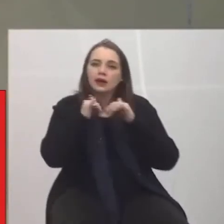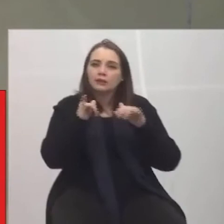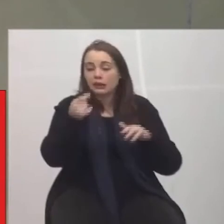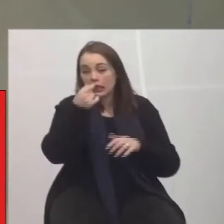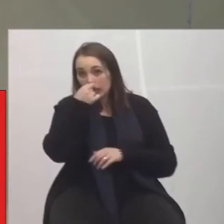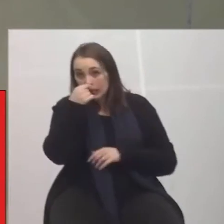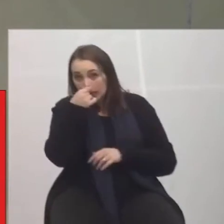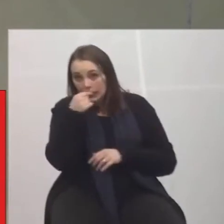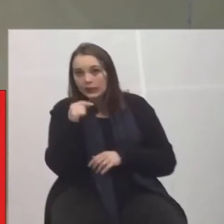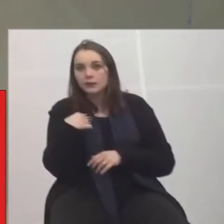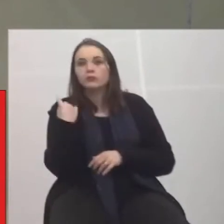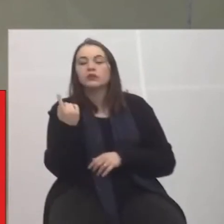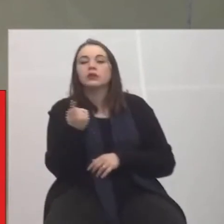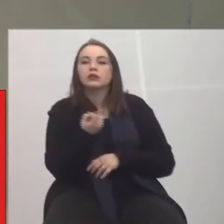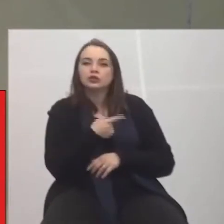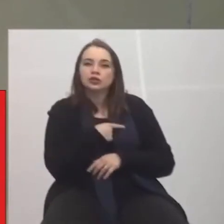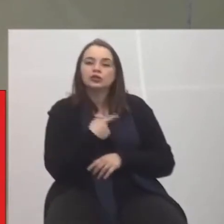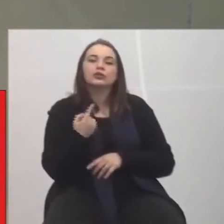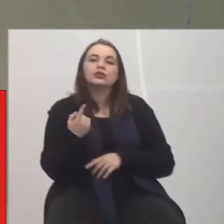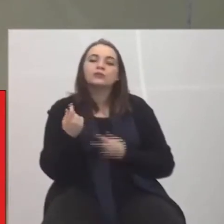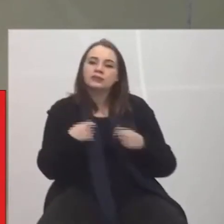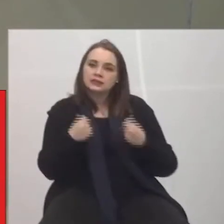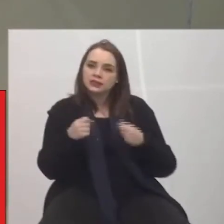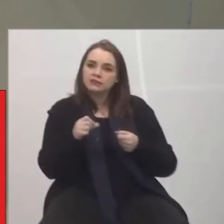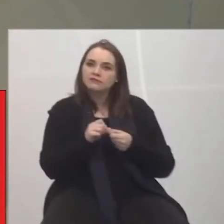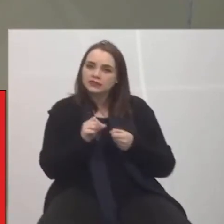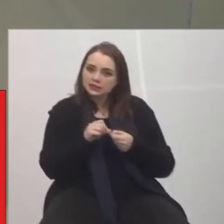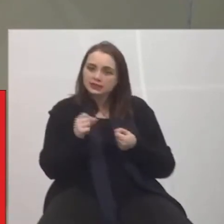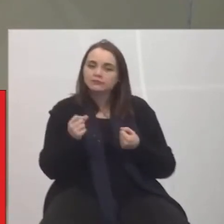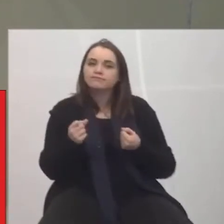influenza também, que a gente tinha que fazer